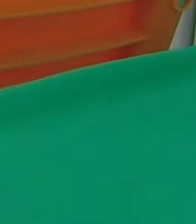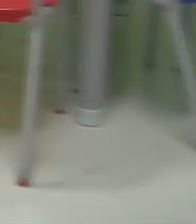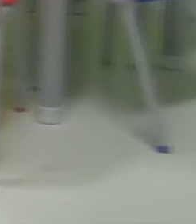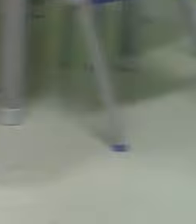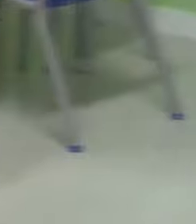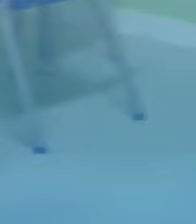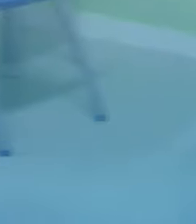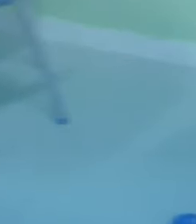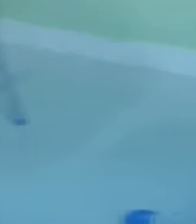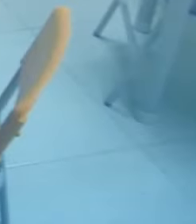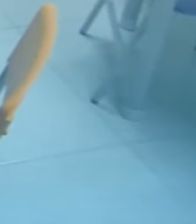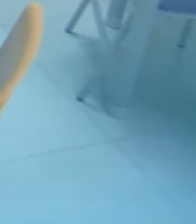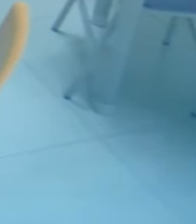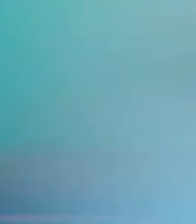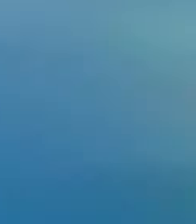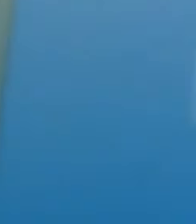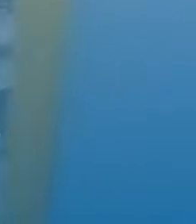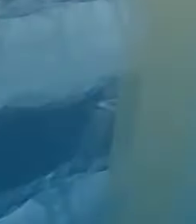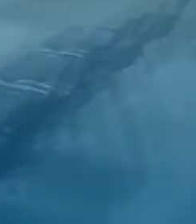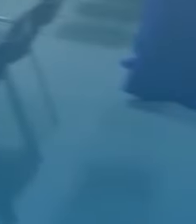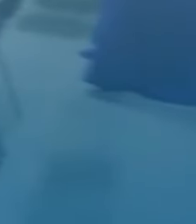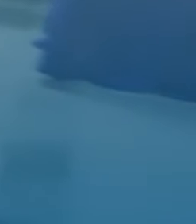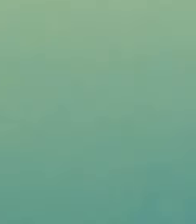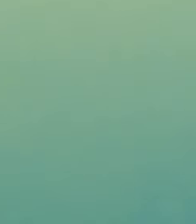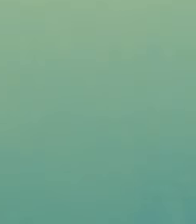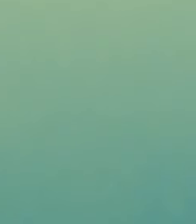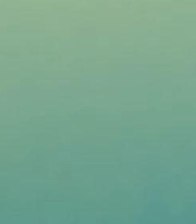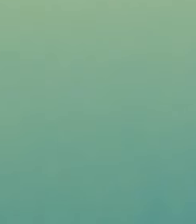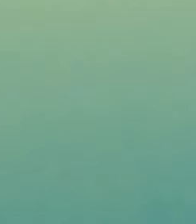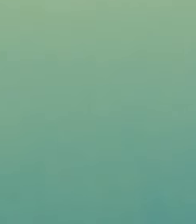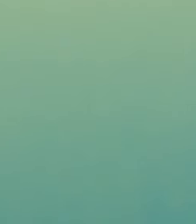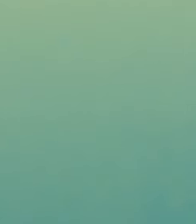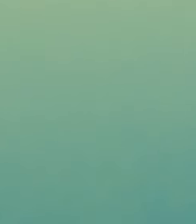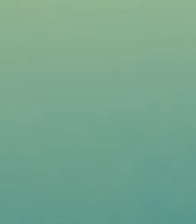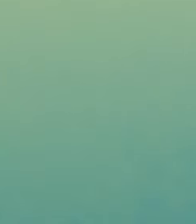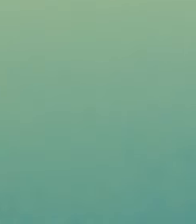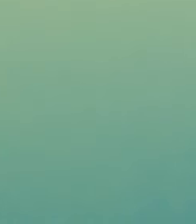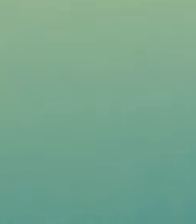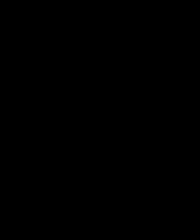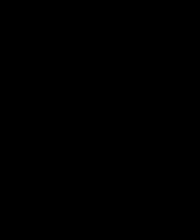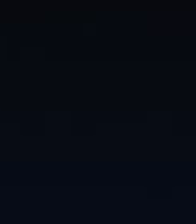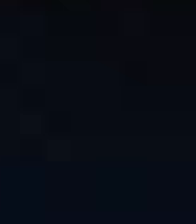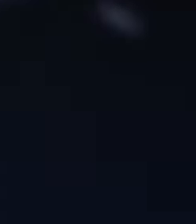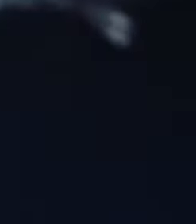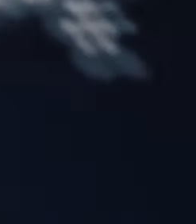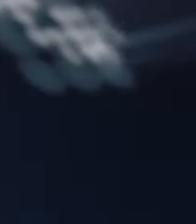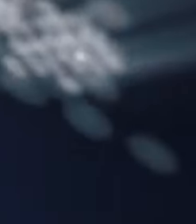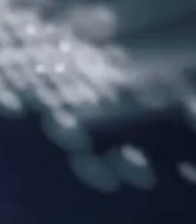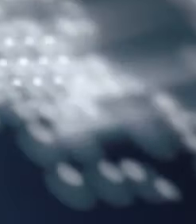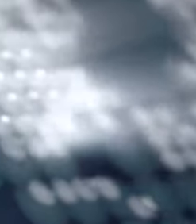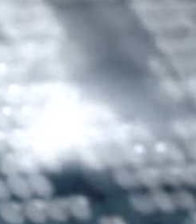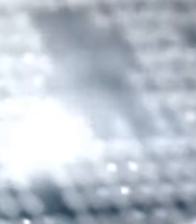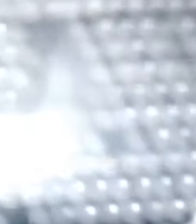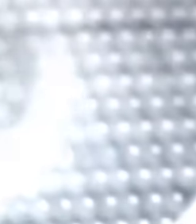em breve em Betim e Lagoa Santa. Vai estudar aqui também.